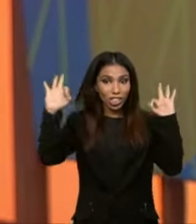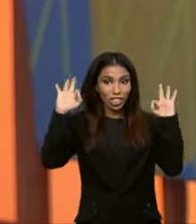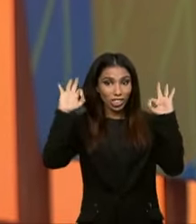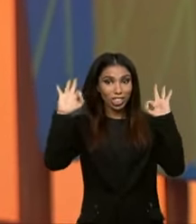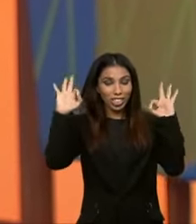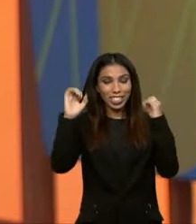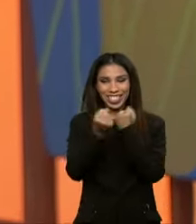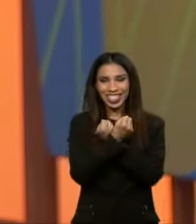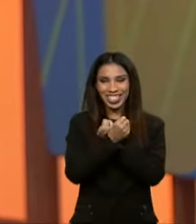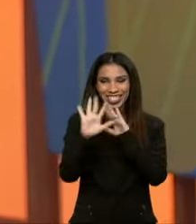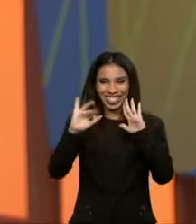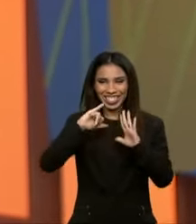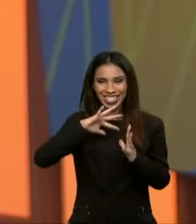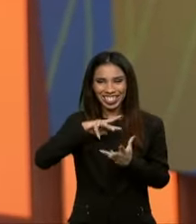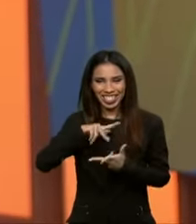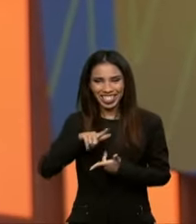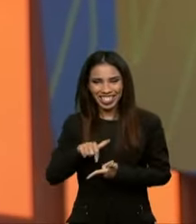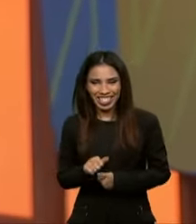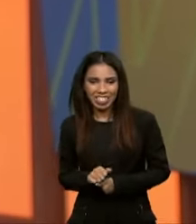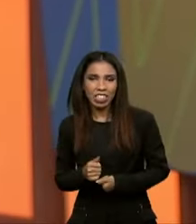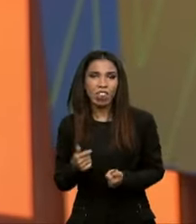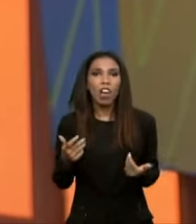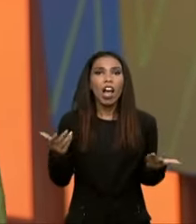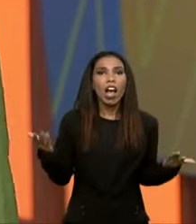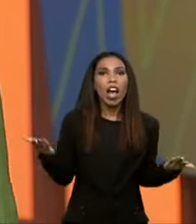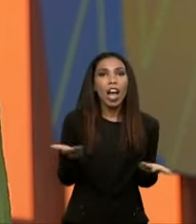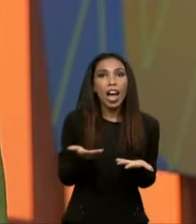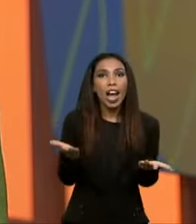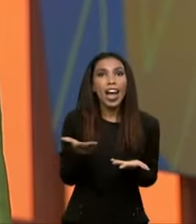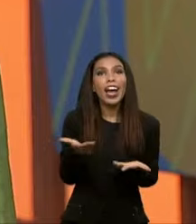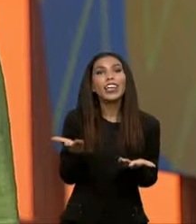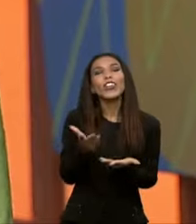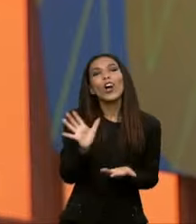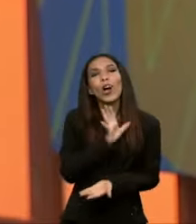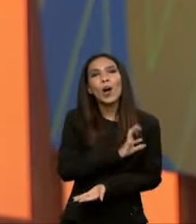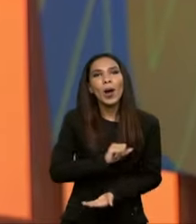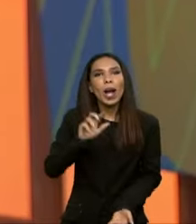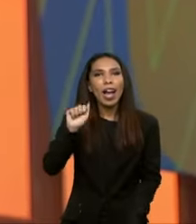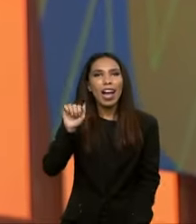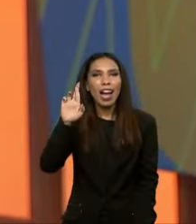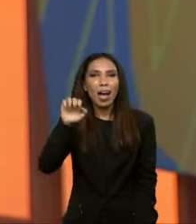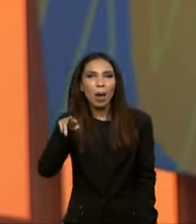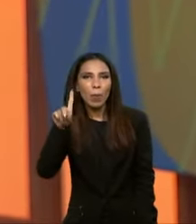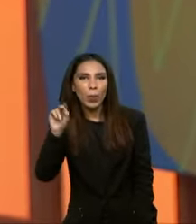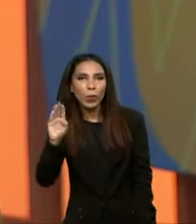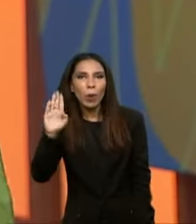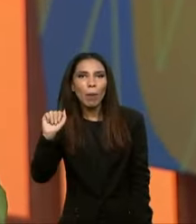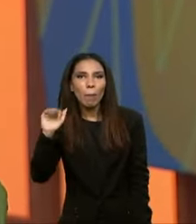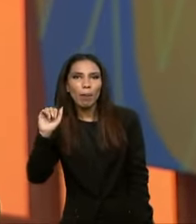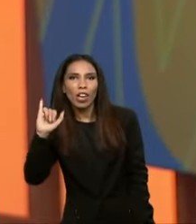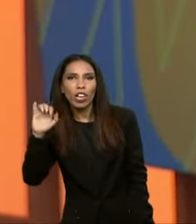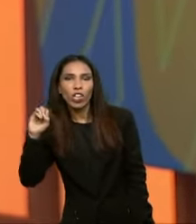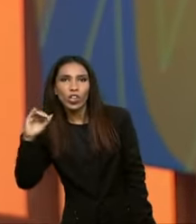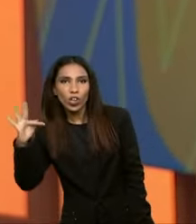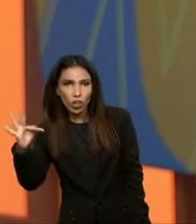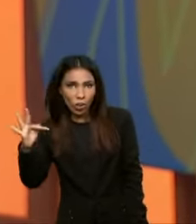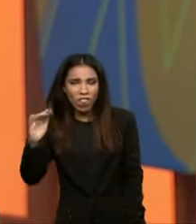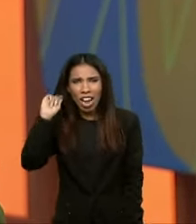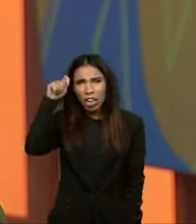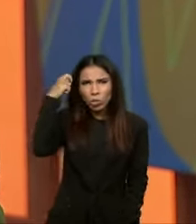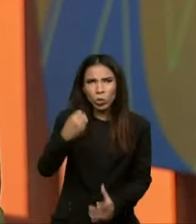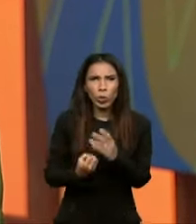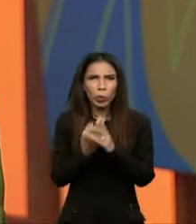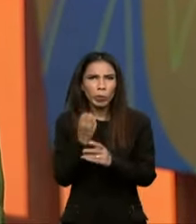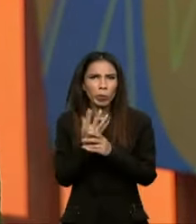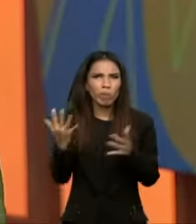Sem Censura Internacional, meus amores. Com meu querido Armando Babayoff, esse ator e produtor maravilhoso, sobre a turnê premiadíssima